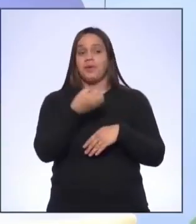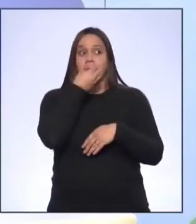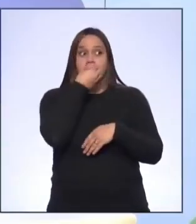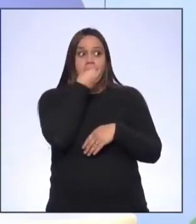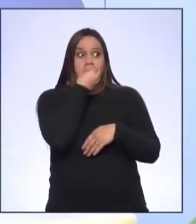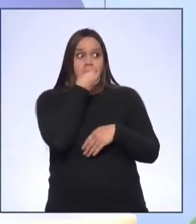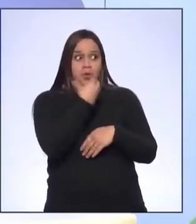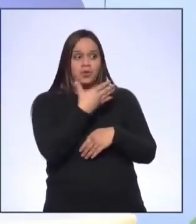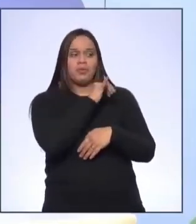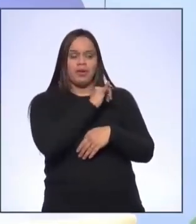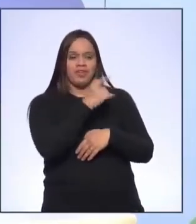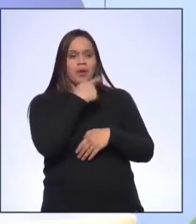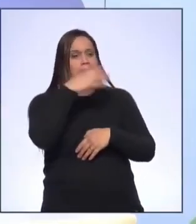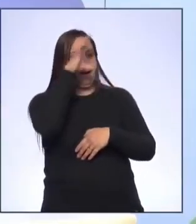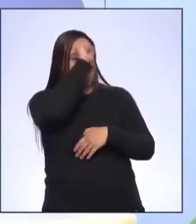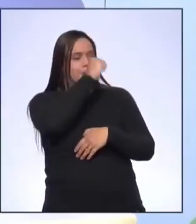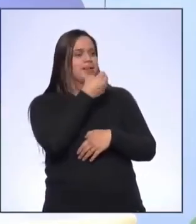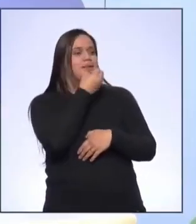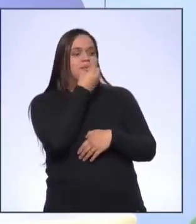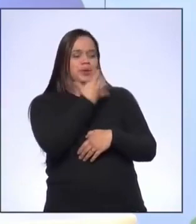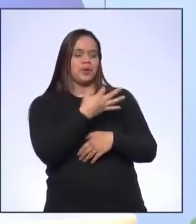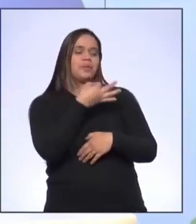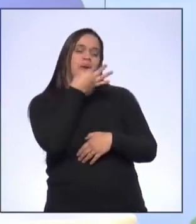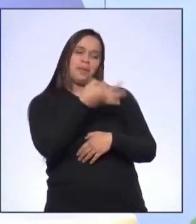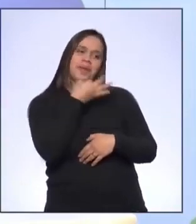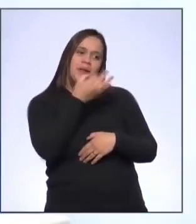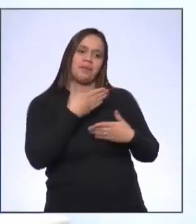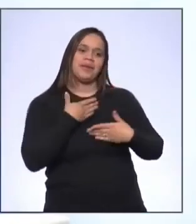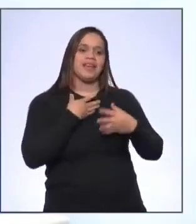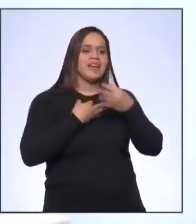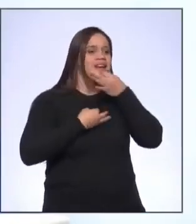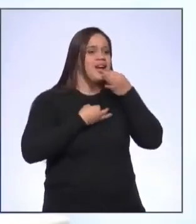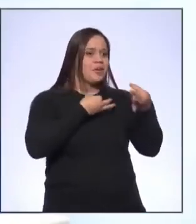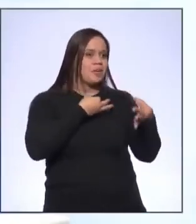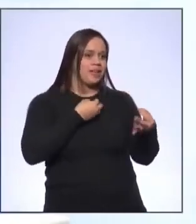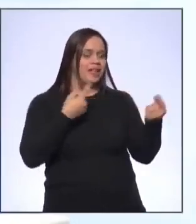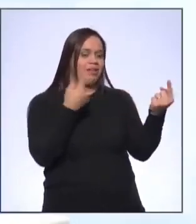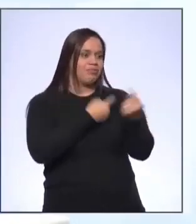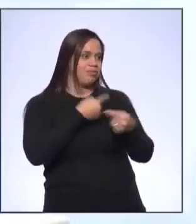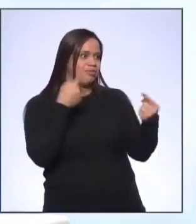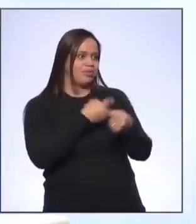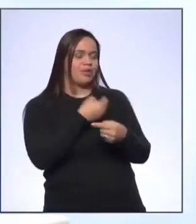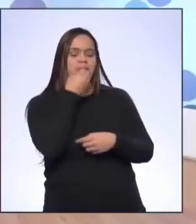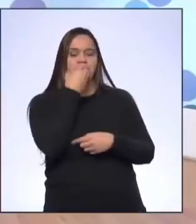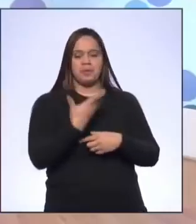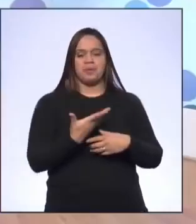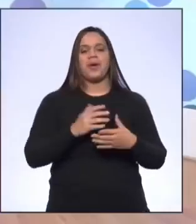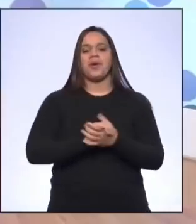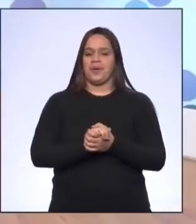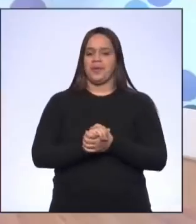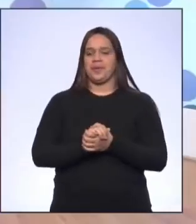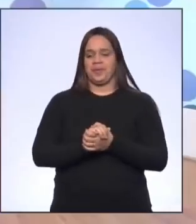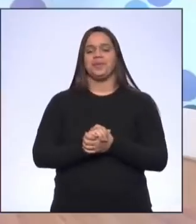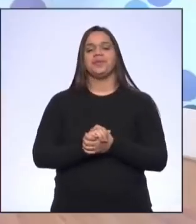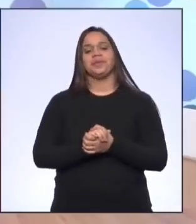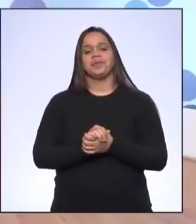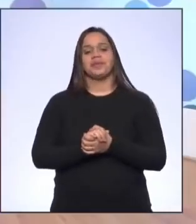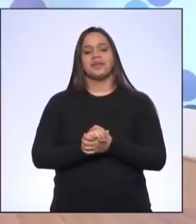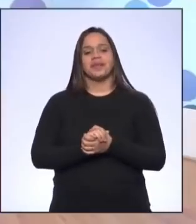bom, professor. Aprendi bastante, foi muito bom argumentar. Aprendi bastante. Nossa, debatemos aqui muito. Muito obrigado. Gente,